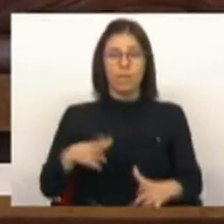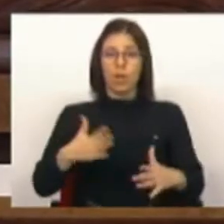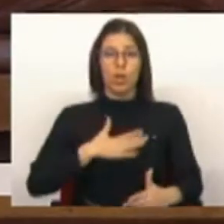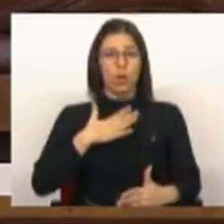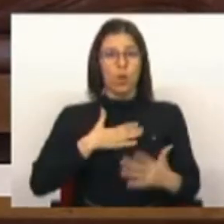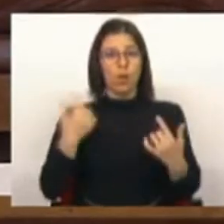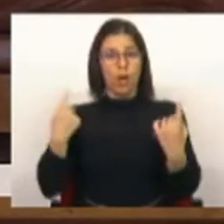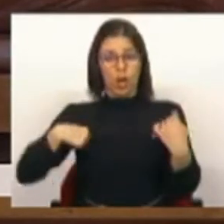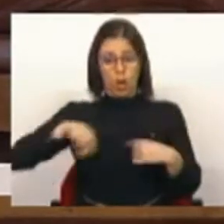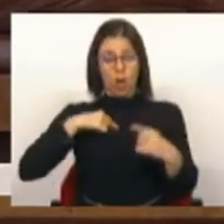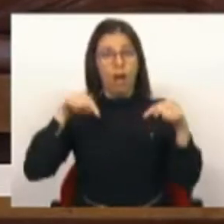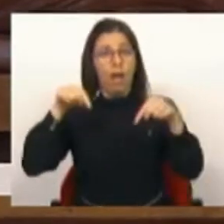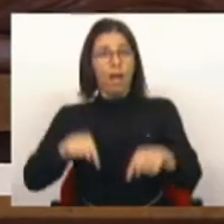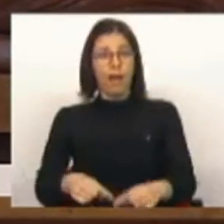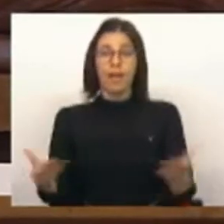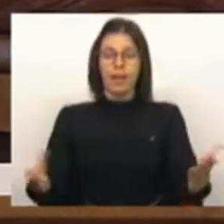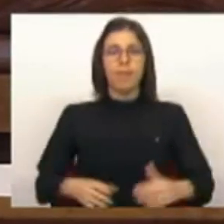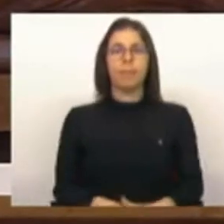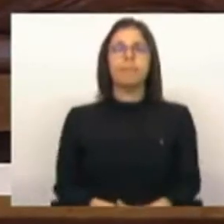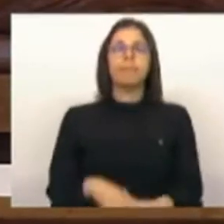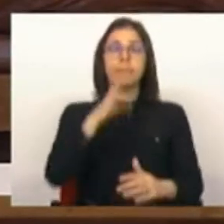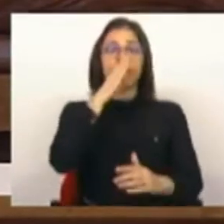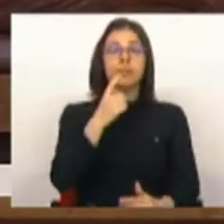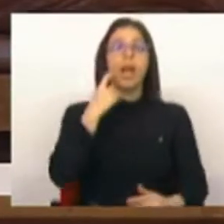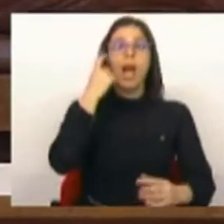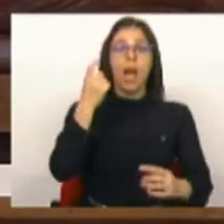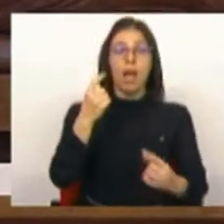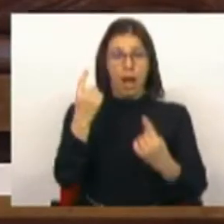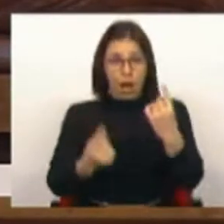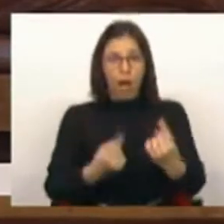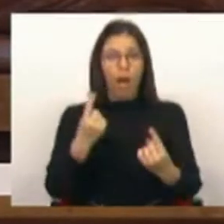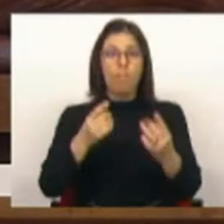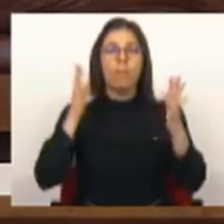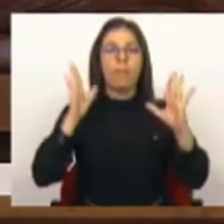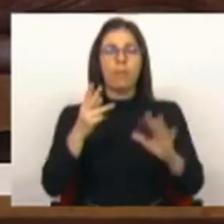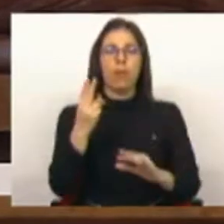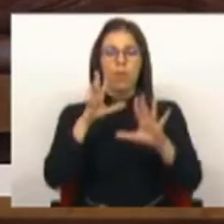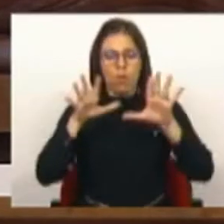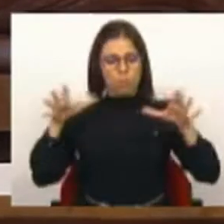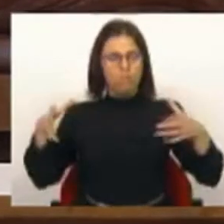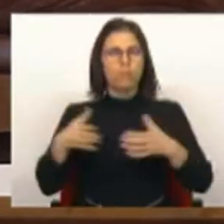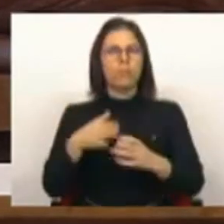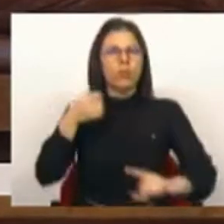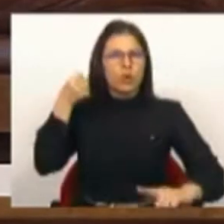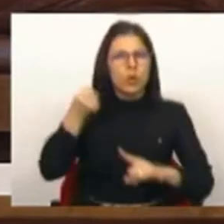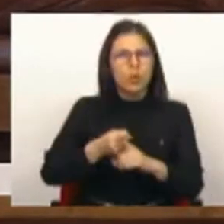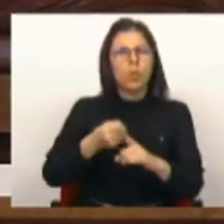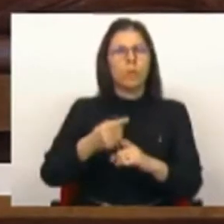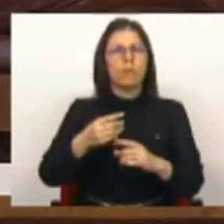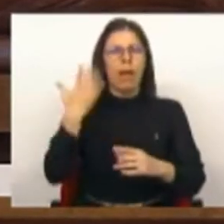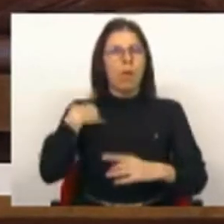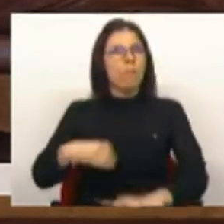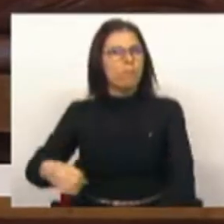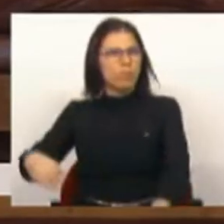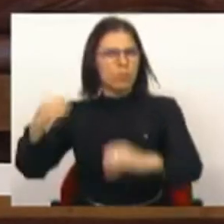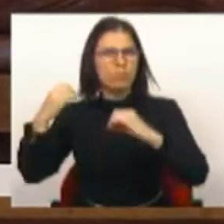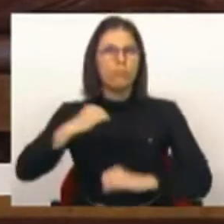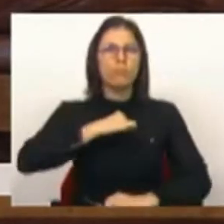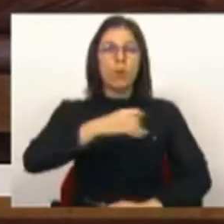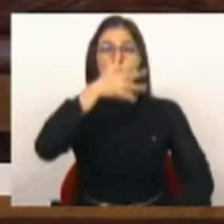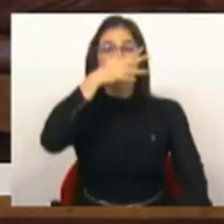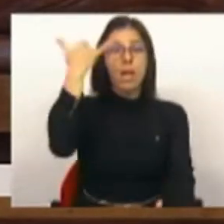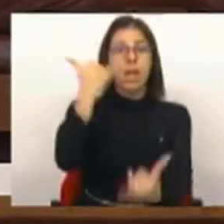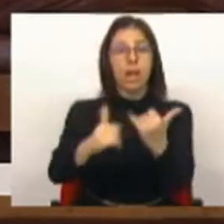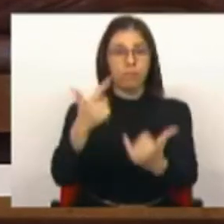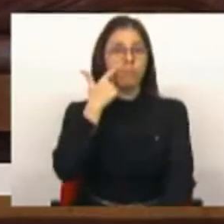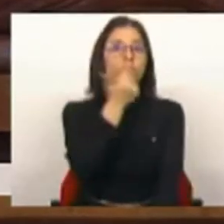queria que estivéssemos aqui. Se abril é alguma coisa, tem que ser a unidade de lutarmos como nunca contra um inimigo